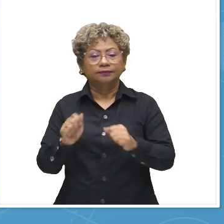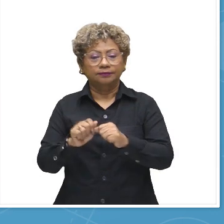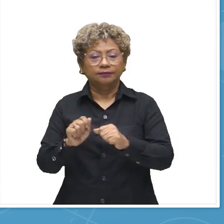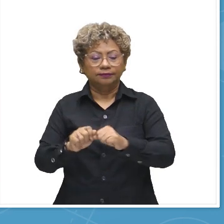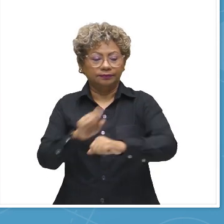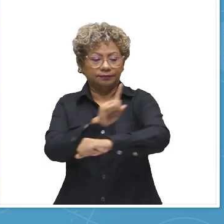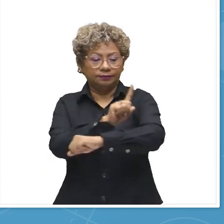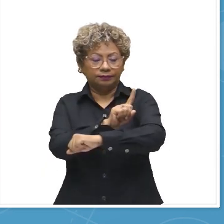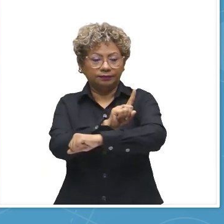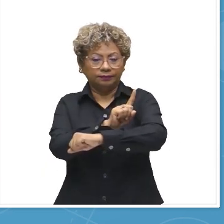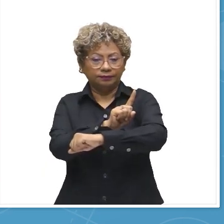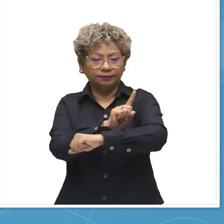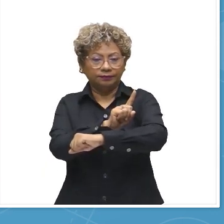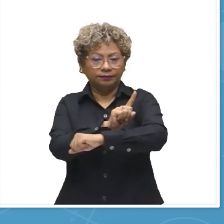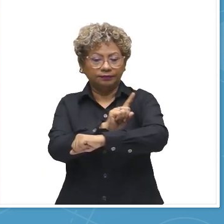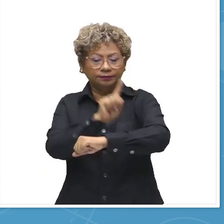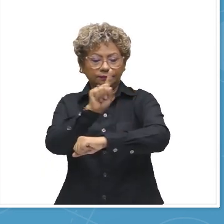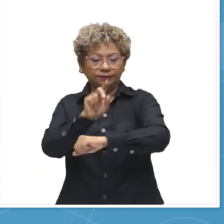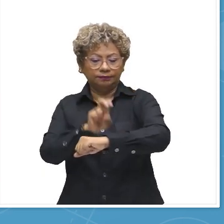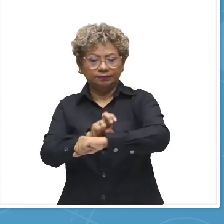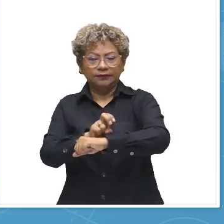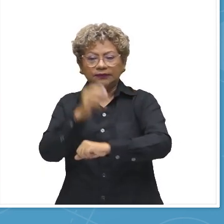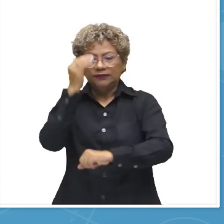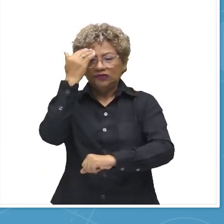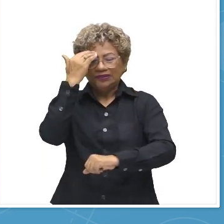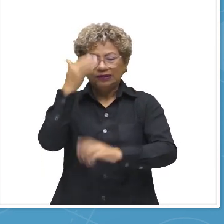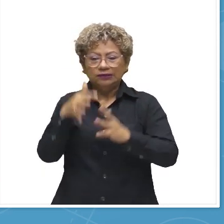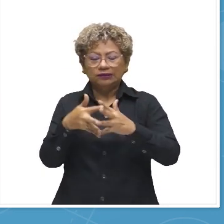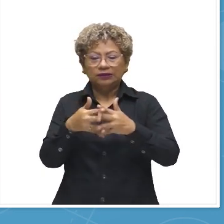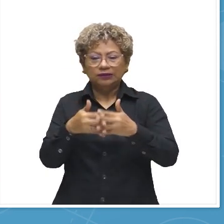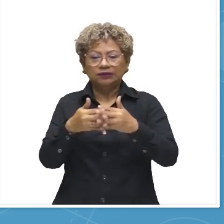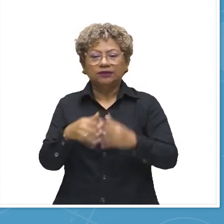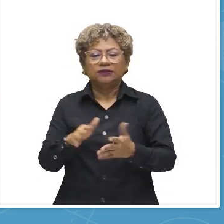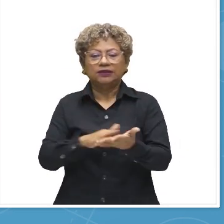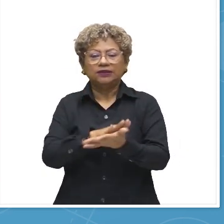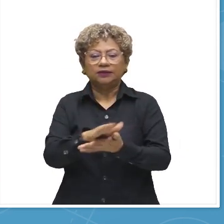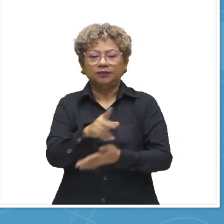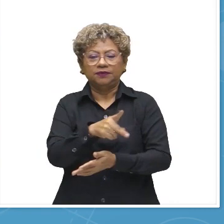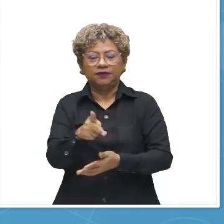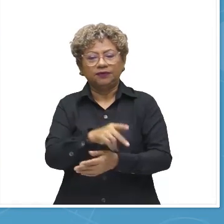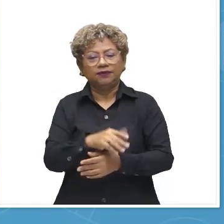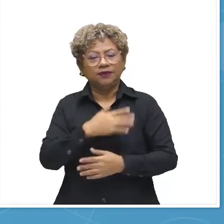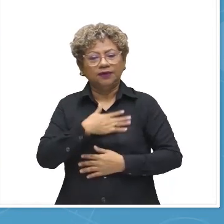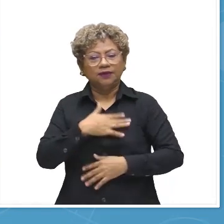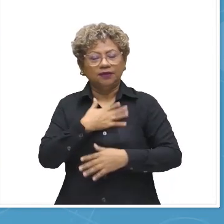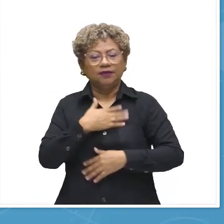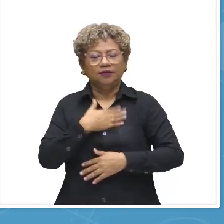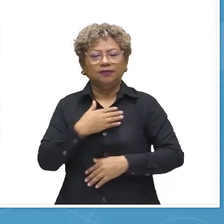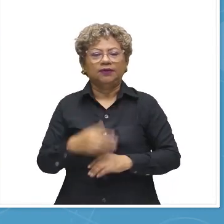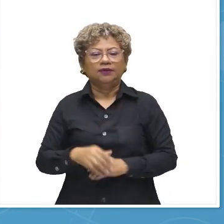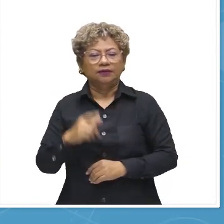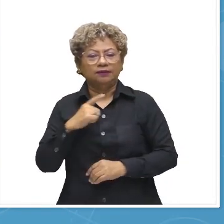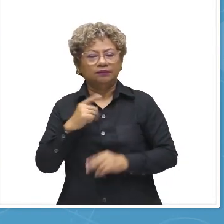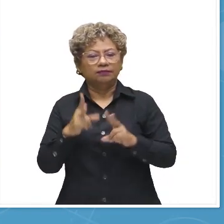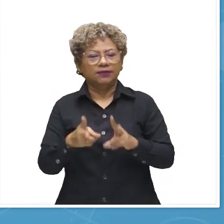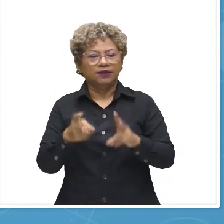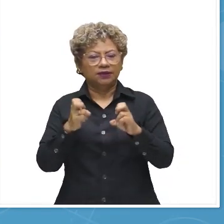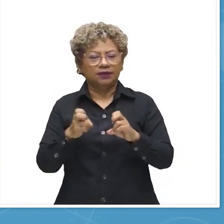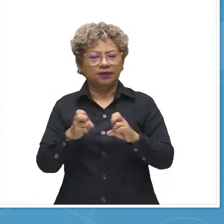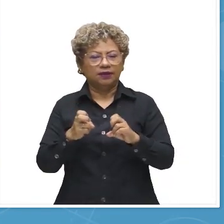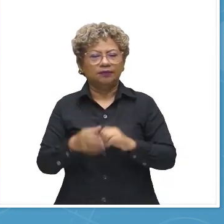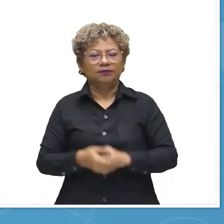1/5. Professor, não entendi nada, professor. Vamos lá. Eu tenho 6 sobre 5. Percebam que o 5